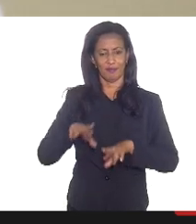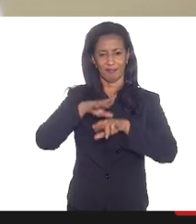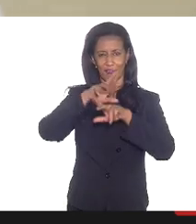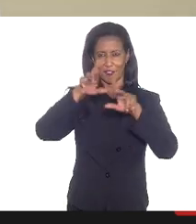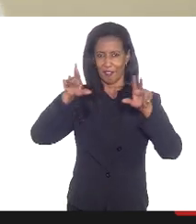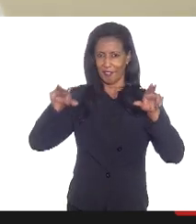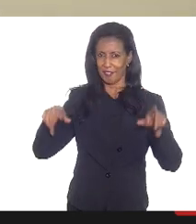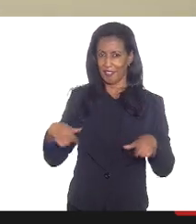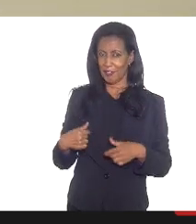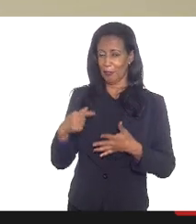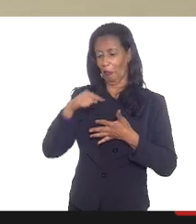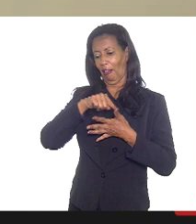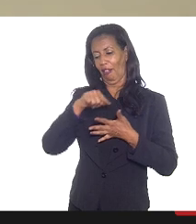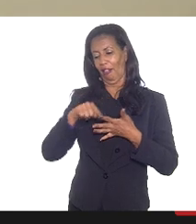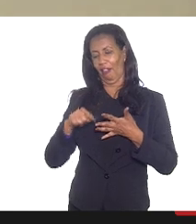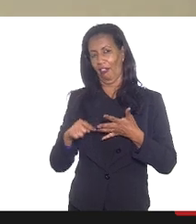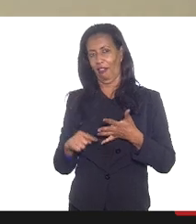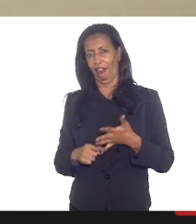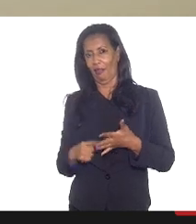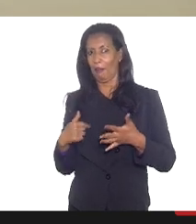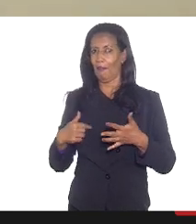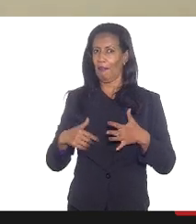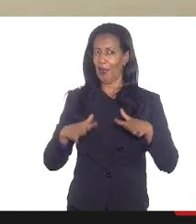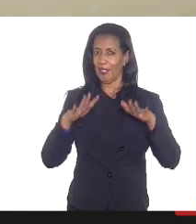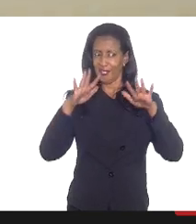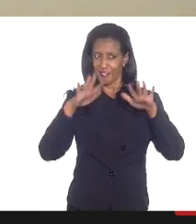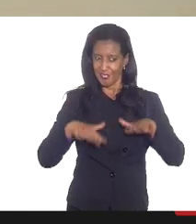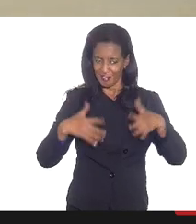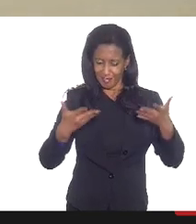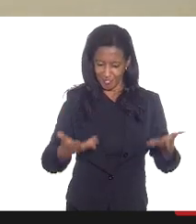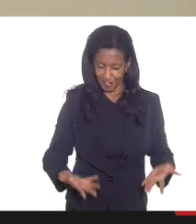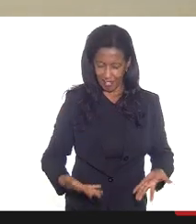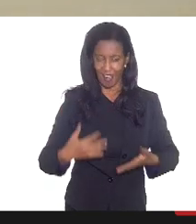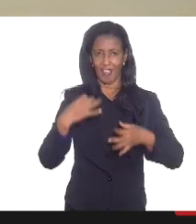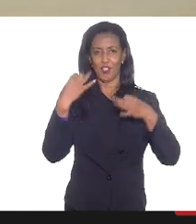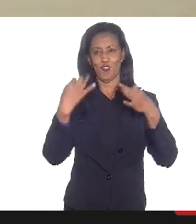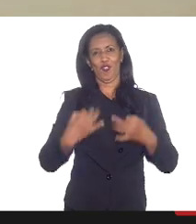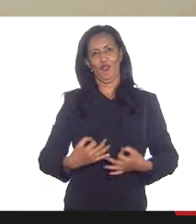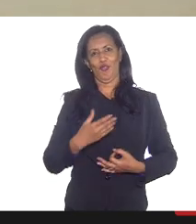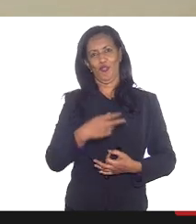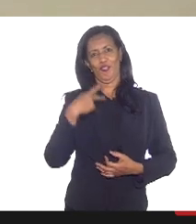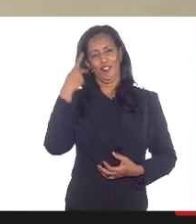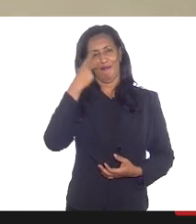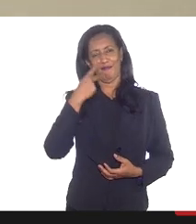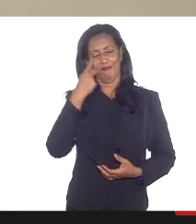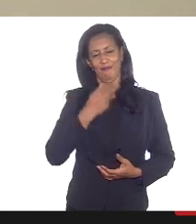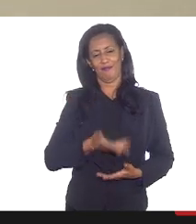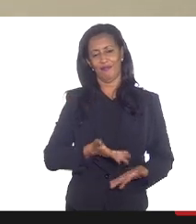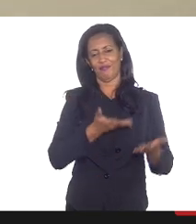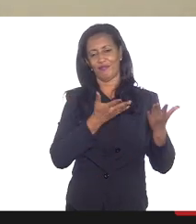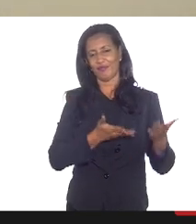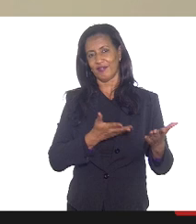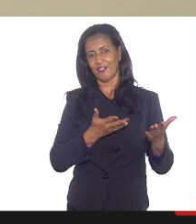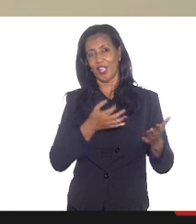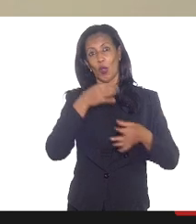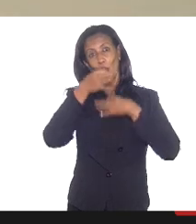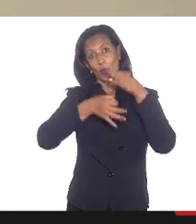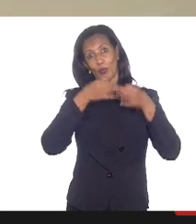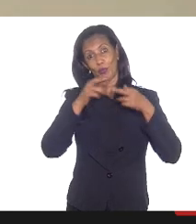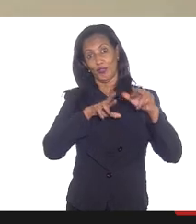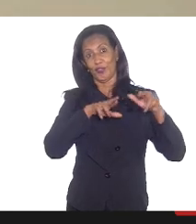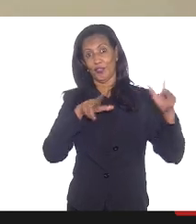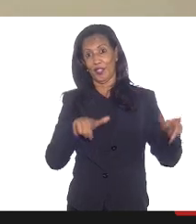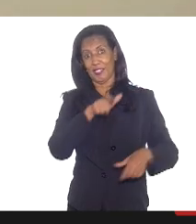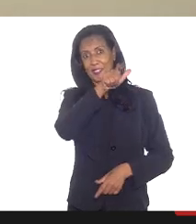diversas vezes sobre alguns pontos, mas a homenagem ao Luiz Paulo é mais do que justa. Esse parlamentar aí, que apesar das divergências, é